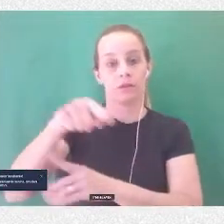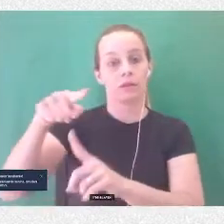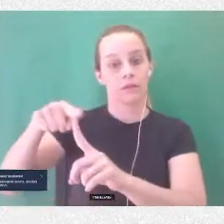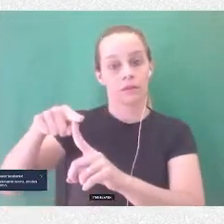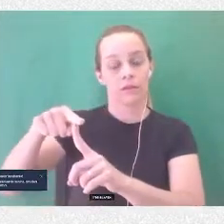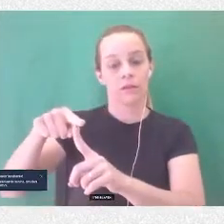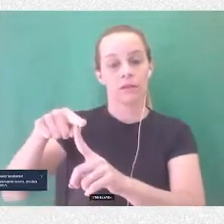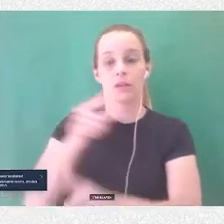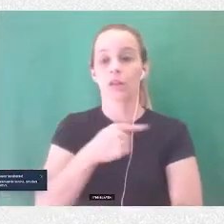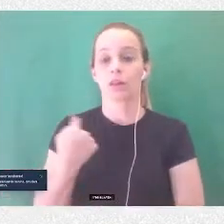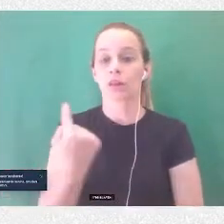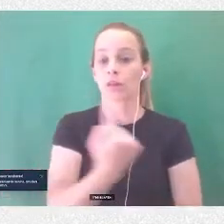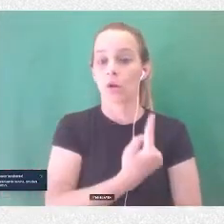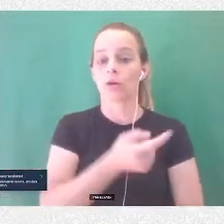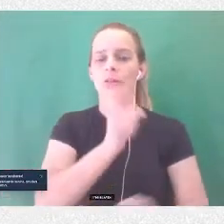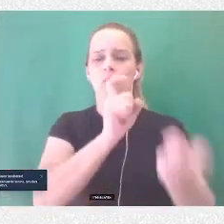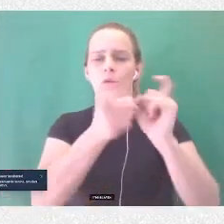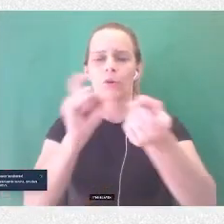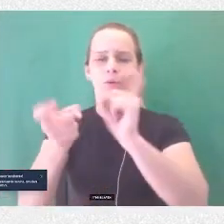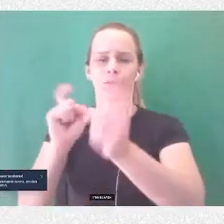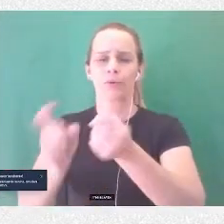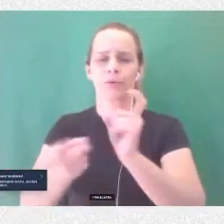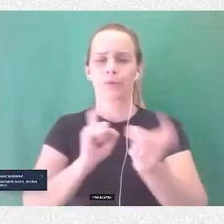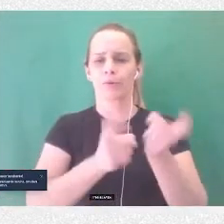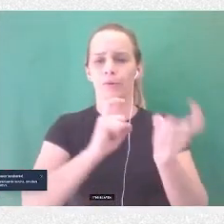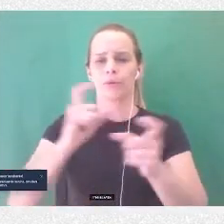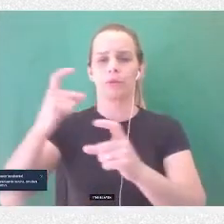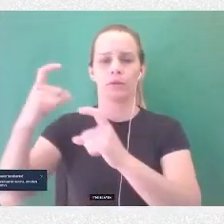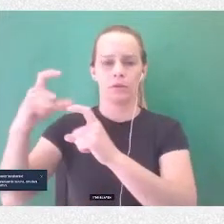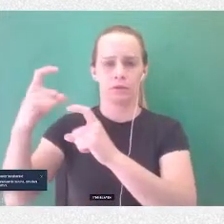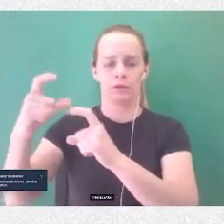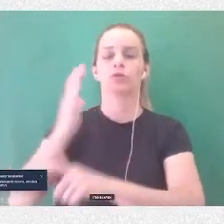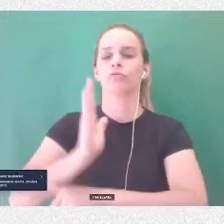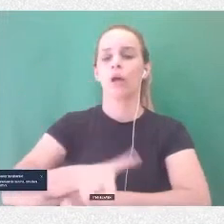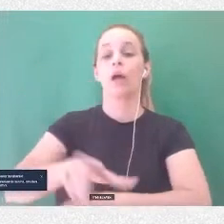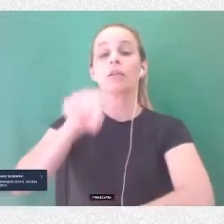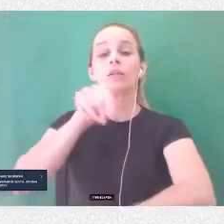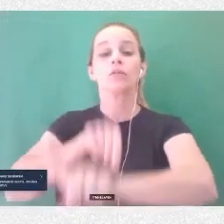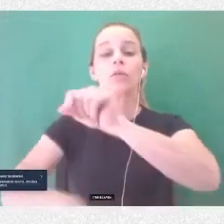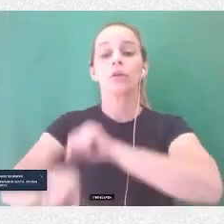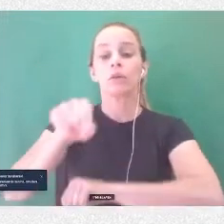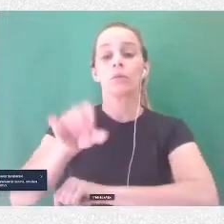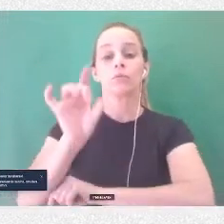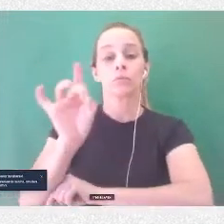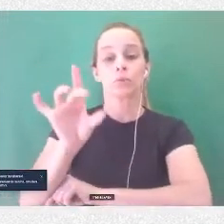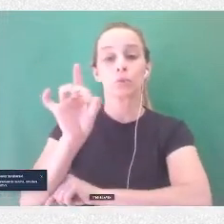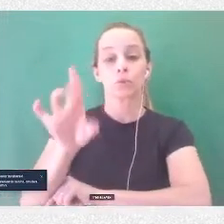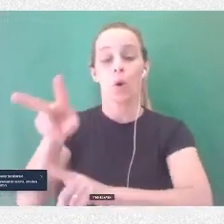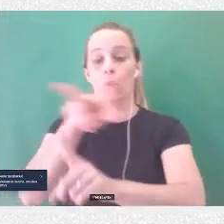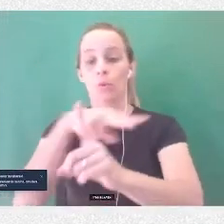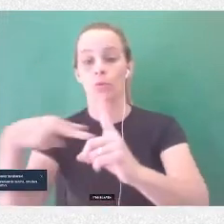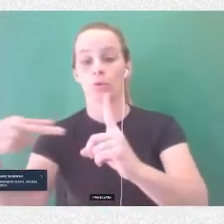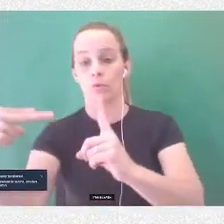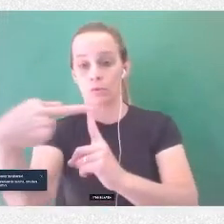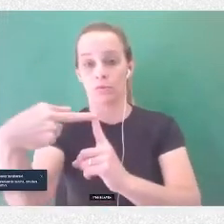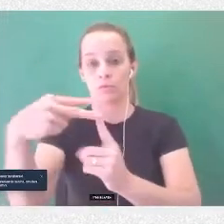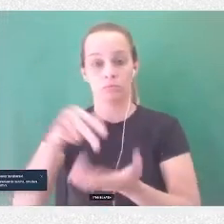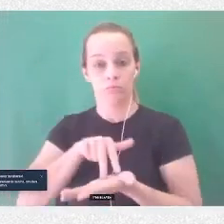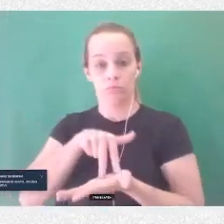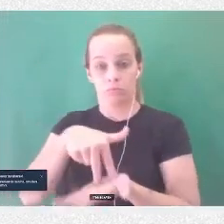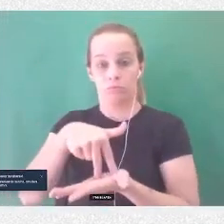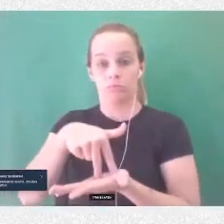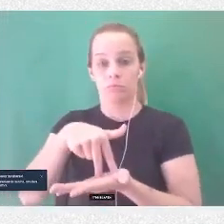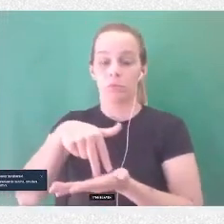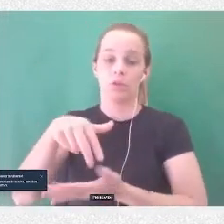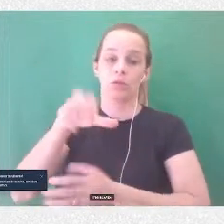tivemos algumas reuniões com a Pfizer e com o PNI, entendemos que fomos escolhidos não só do ponto de vista do posicionamento geográfico